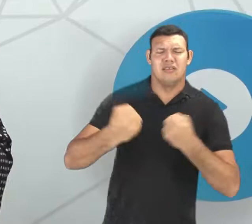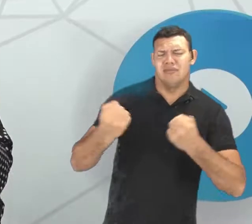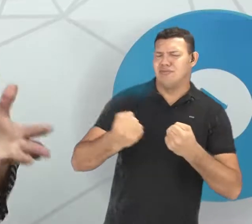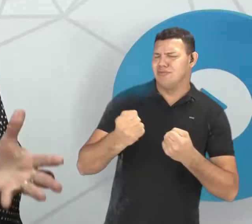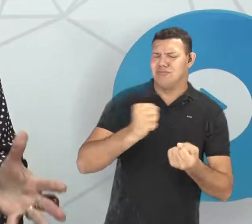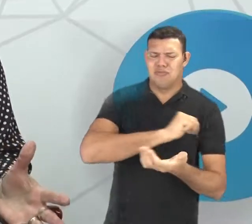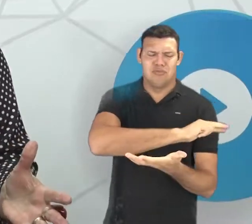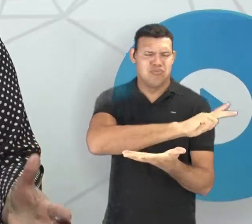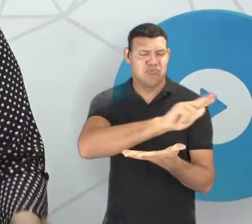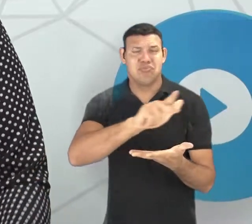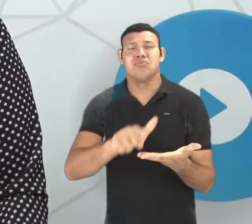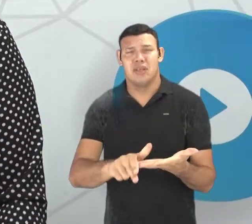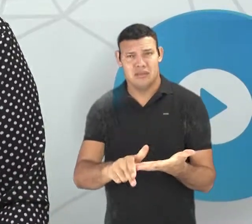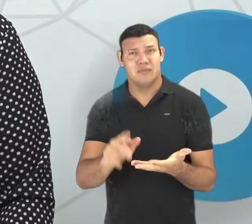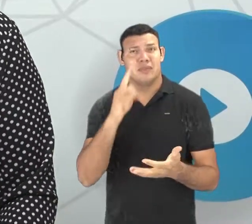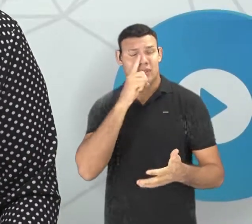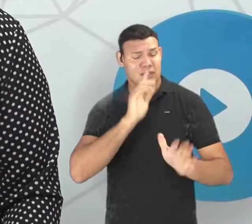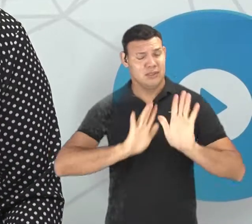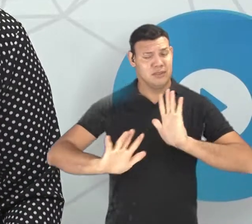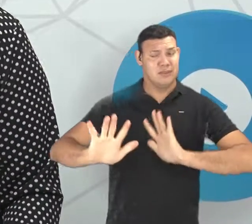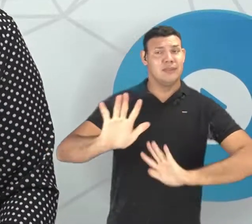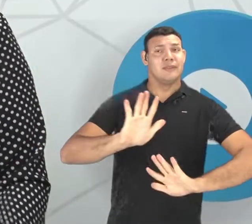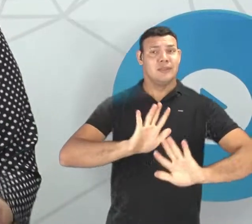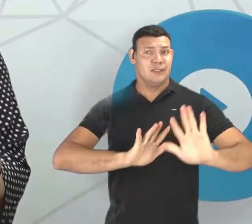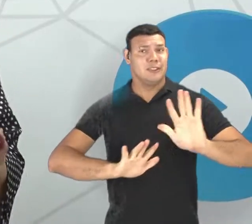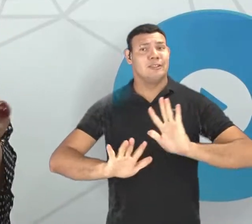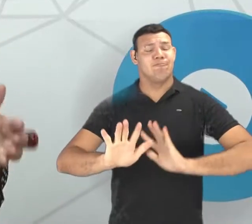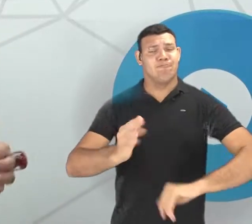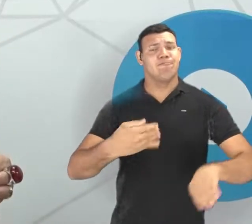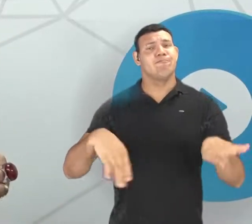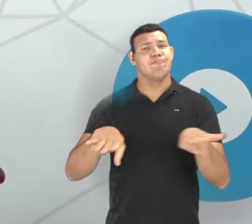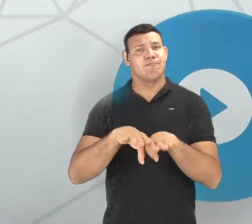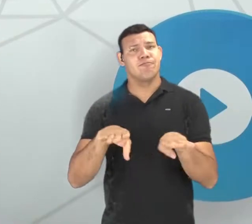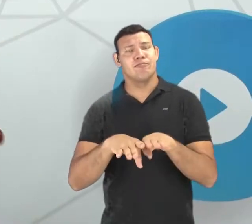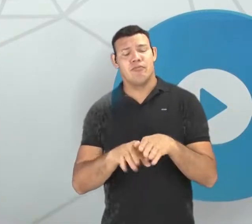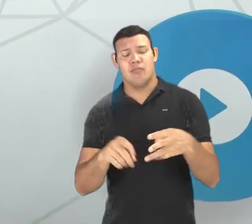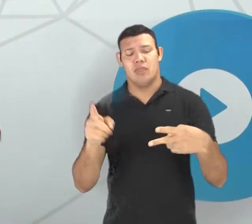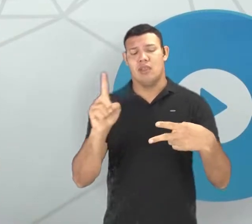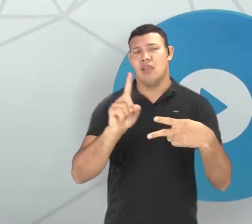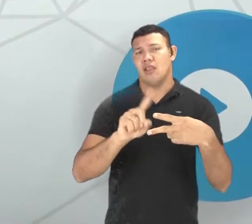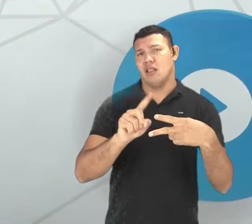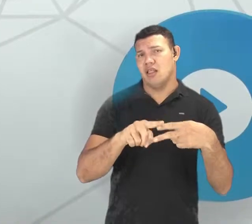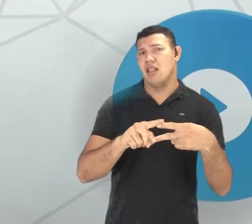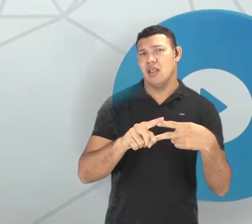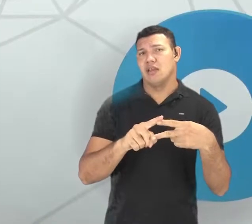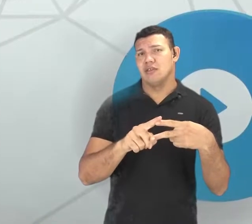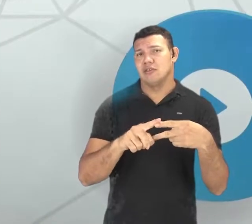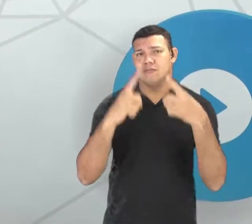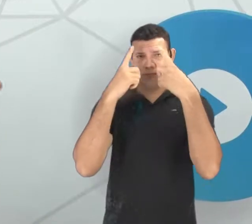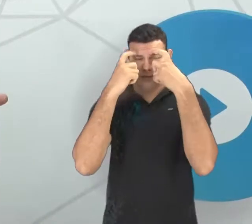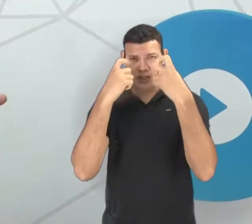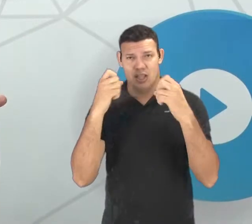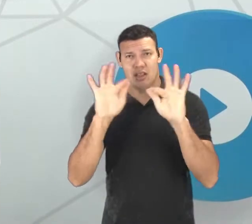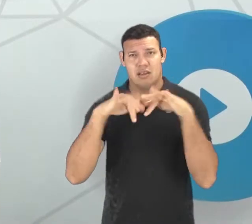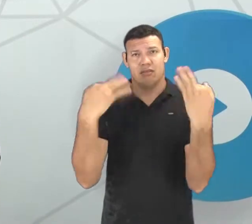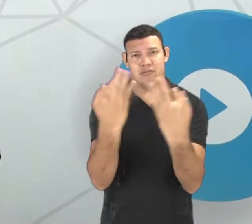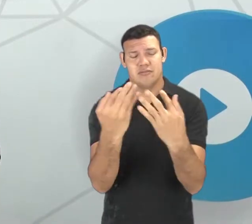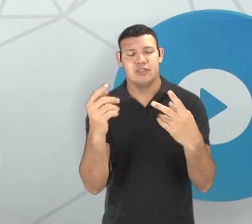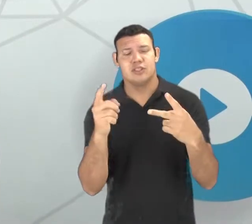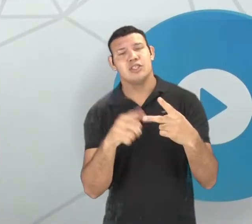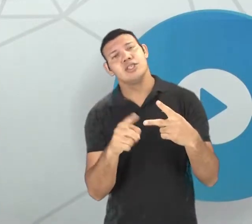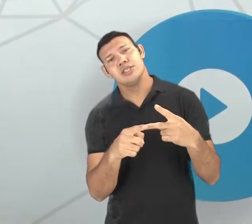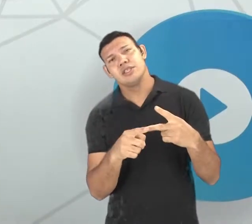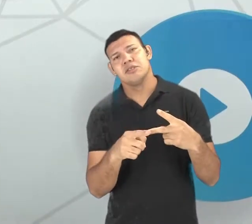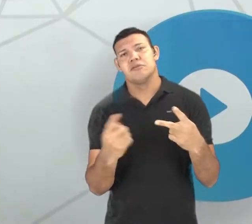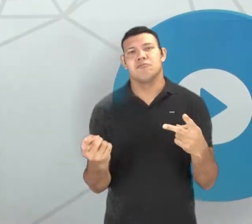enfim. É preciso ter muito cuidado. Temos também a violência financeira, patrimonial, já lhes falei. Há também a